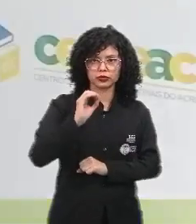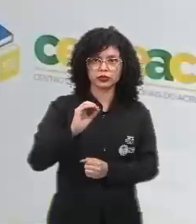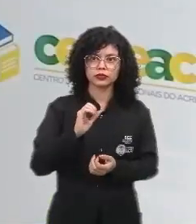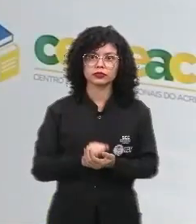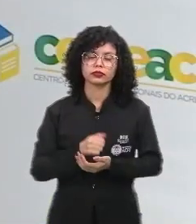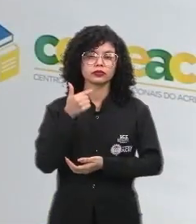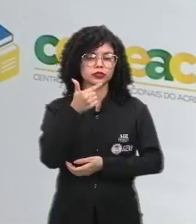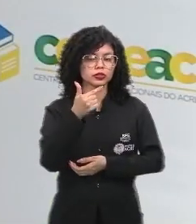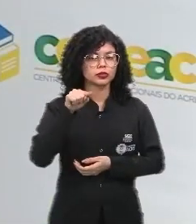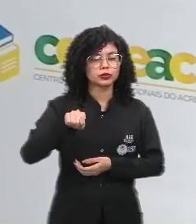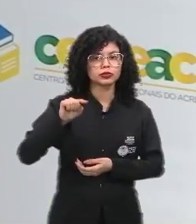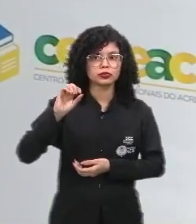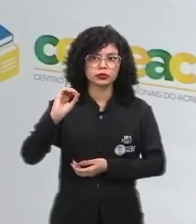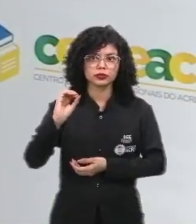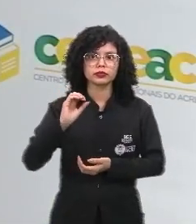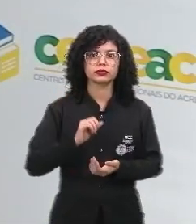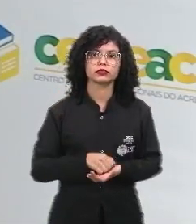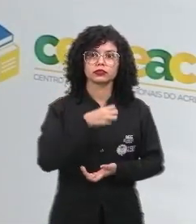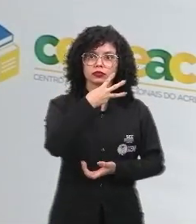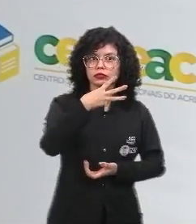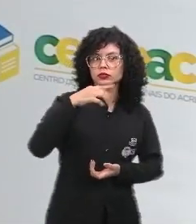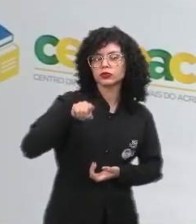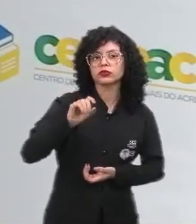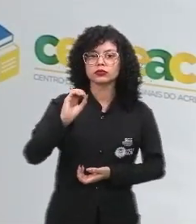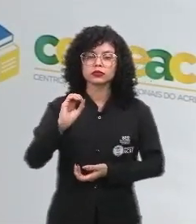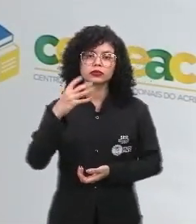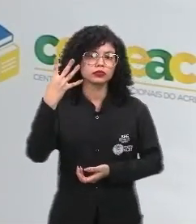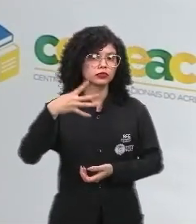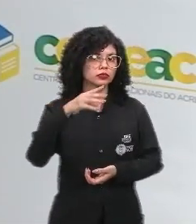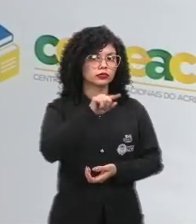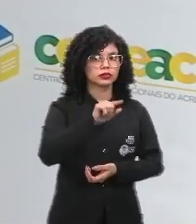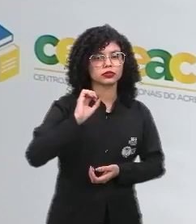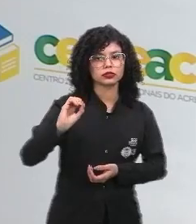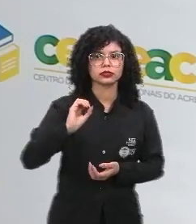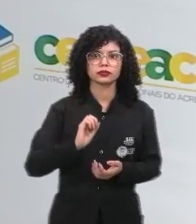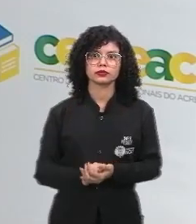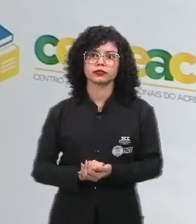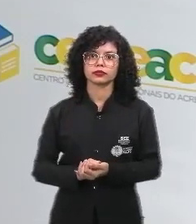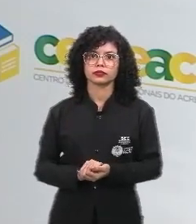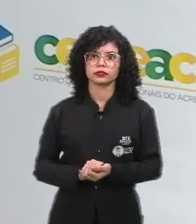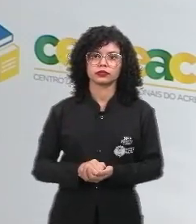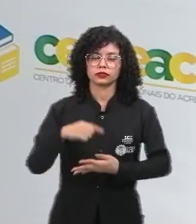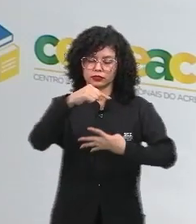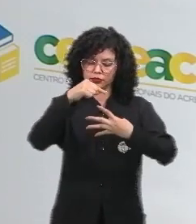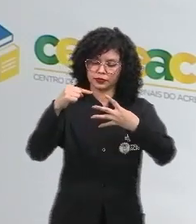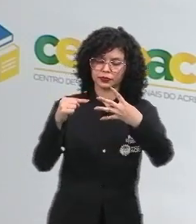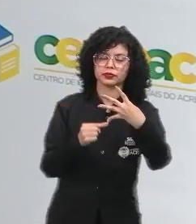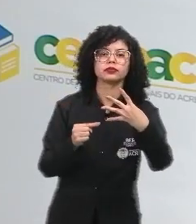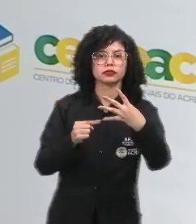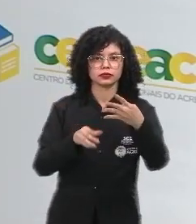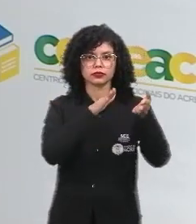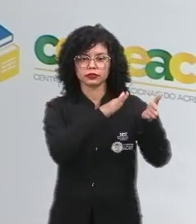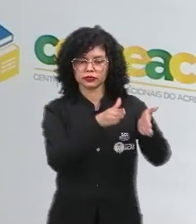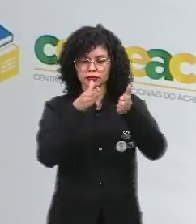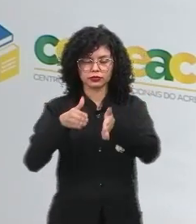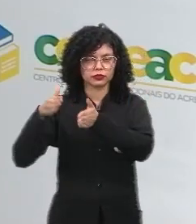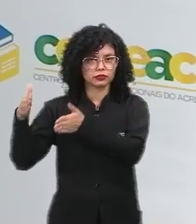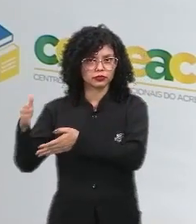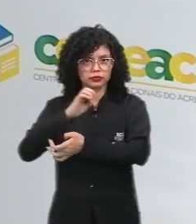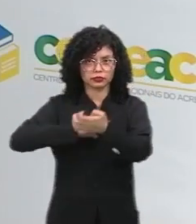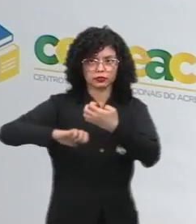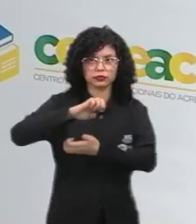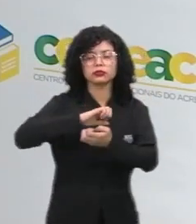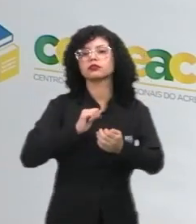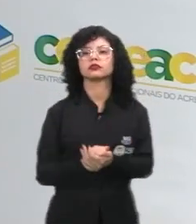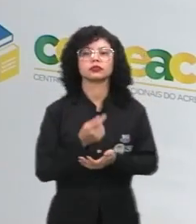indústria 2.0, 3.0 e 4.0, né, que são as 4 principais fases, né, dessa revolução.